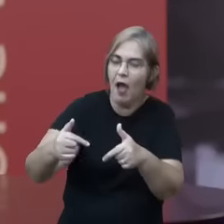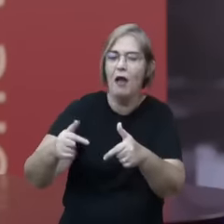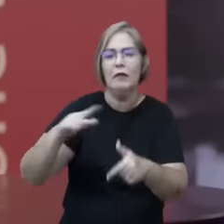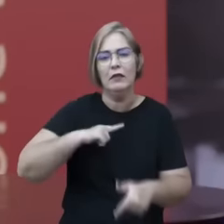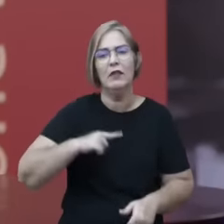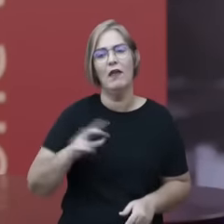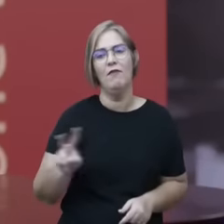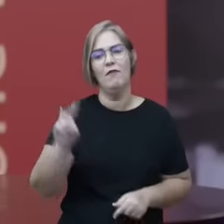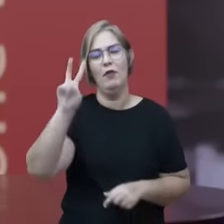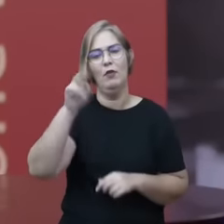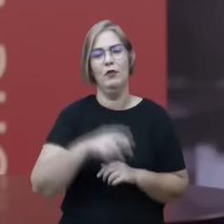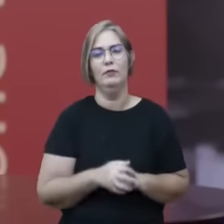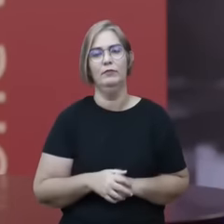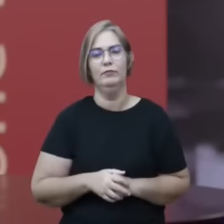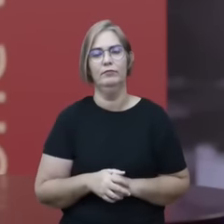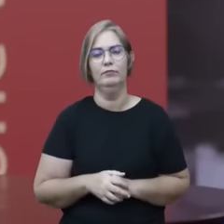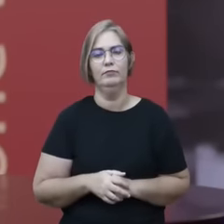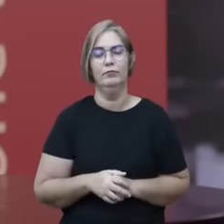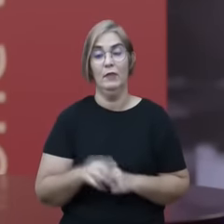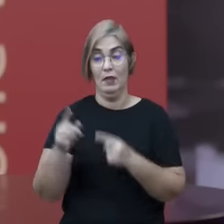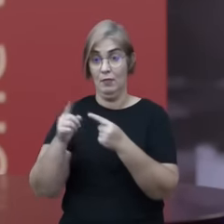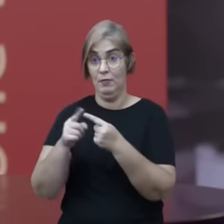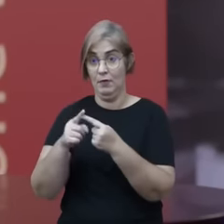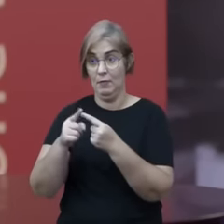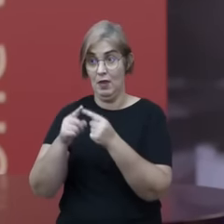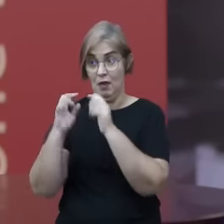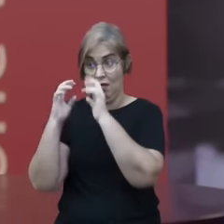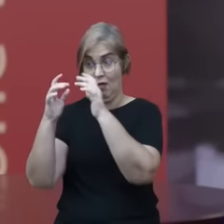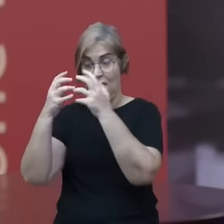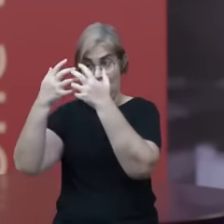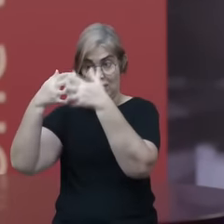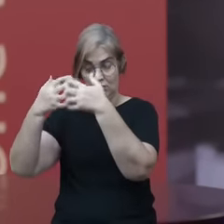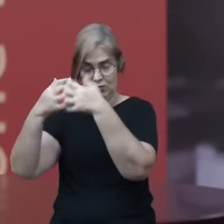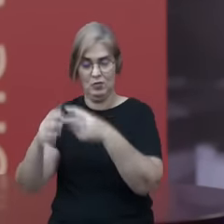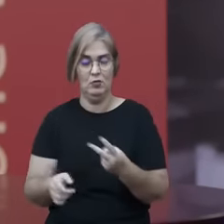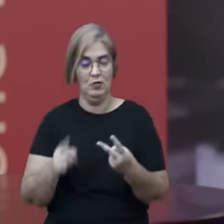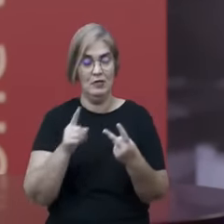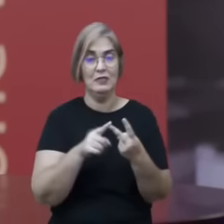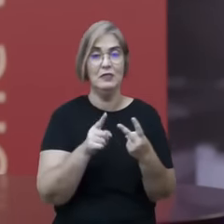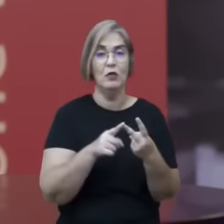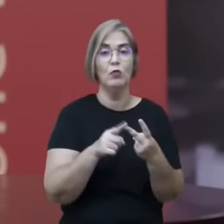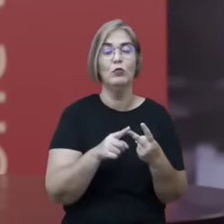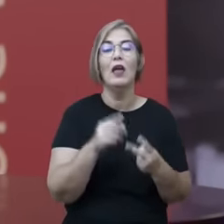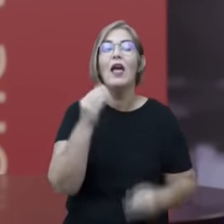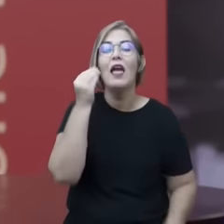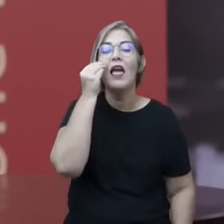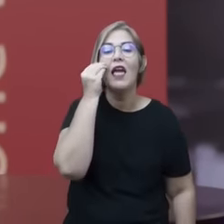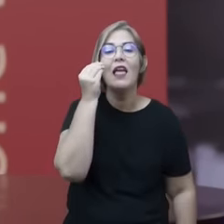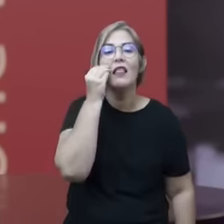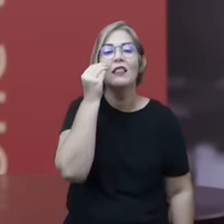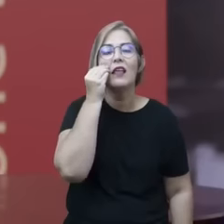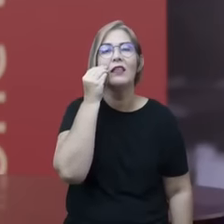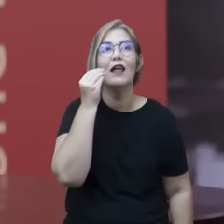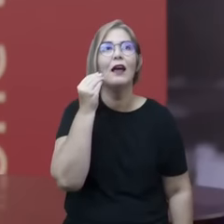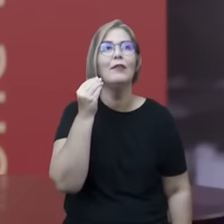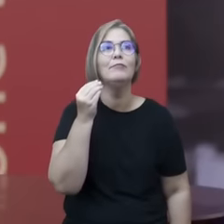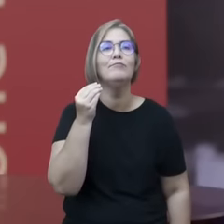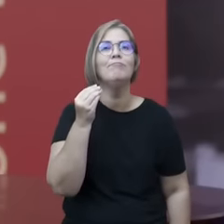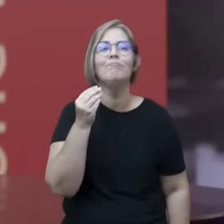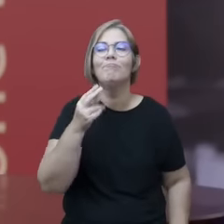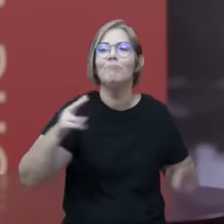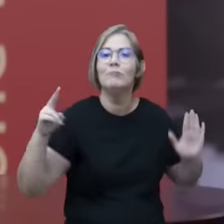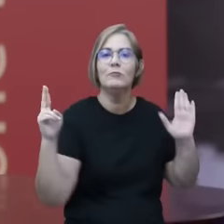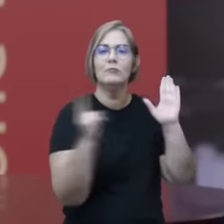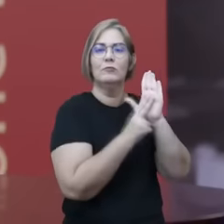coisa é, então, primeira é raciocínio, a segunda é a tentativa de redescoberta da alteridade, o modo